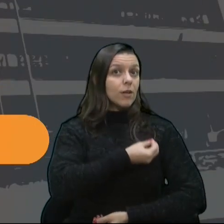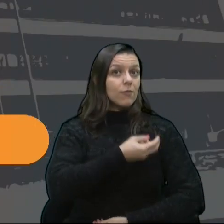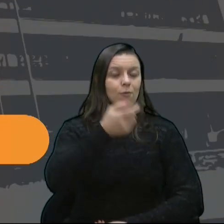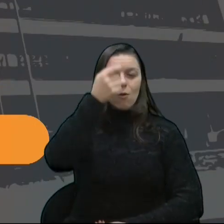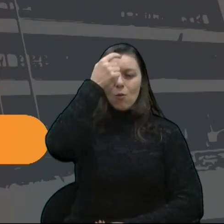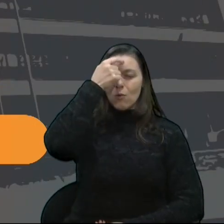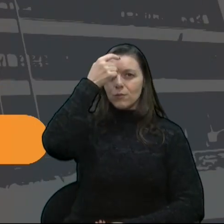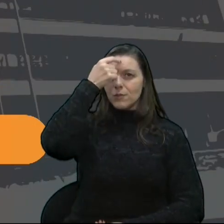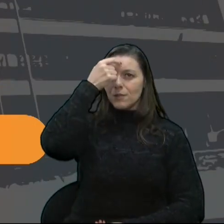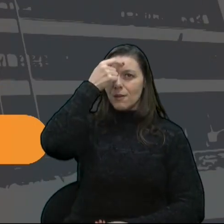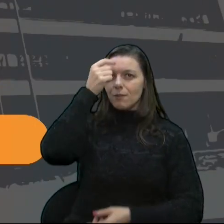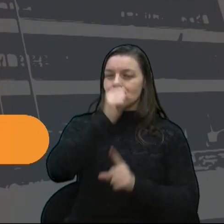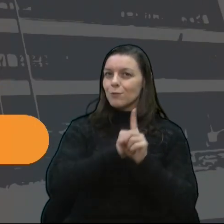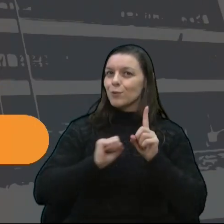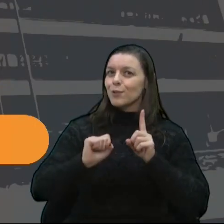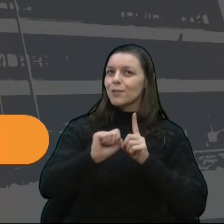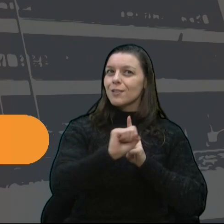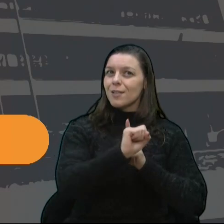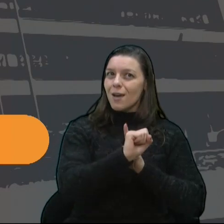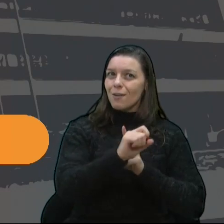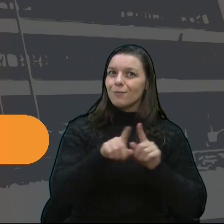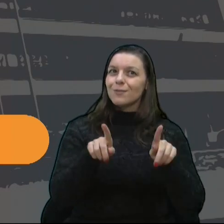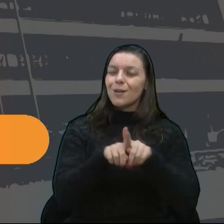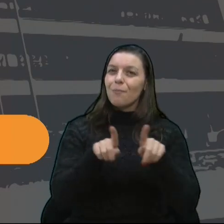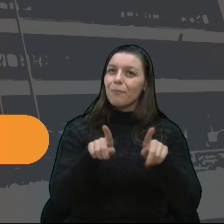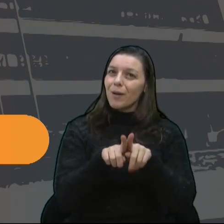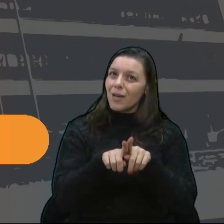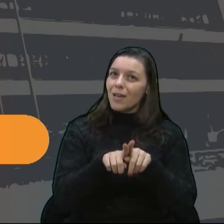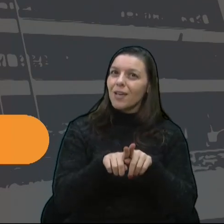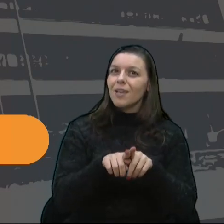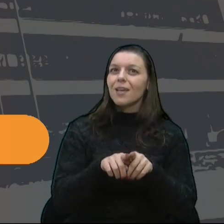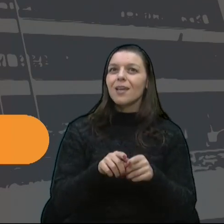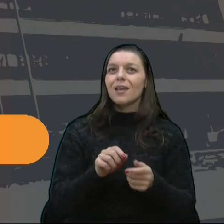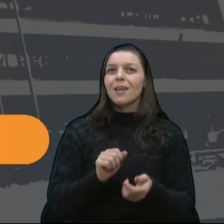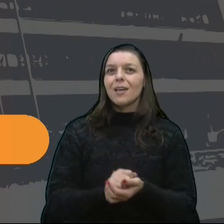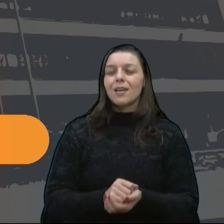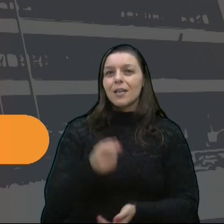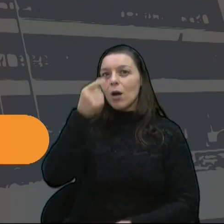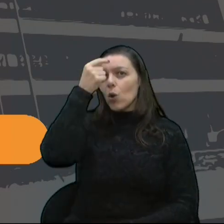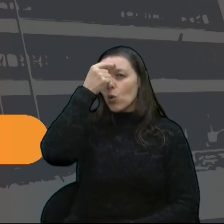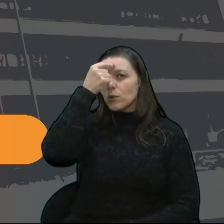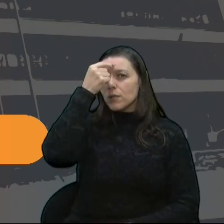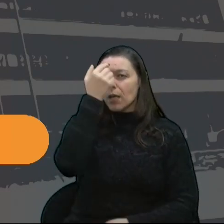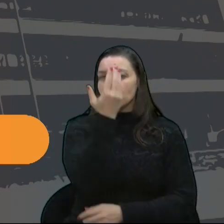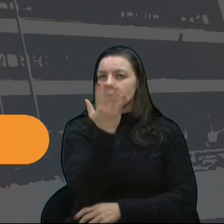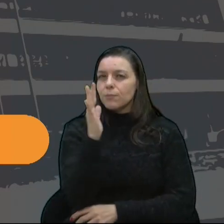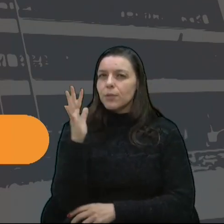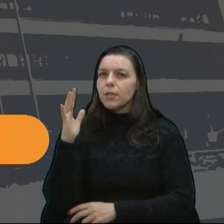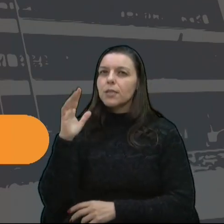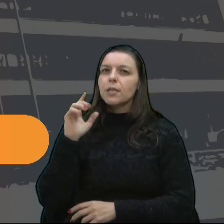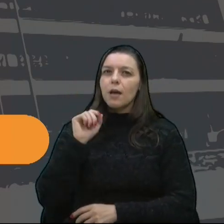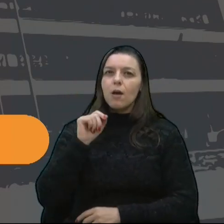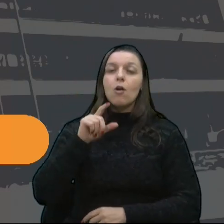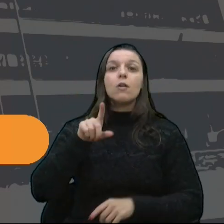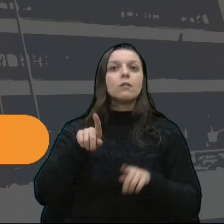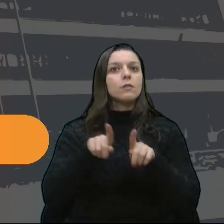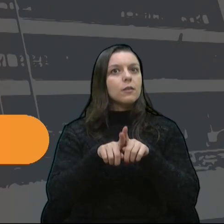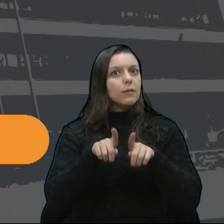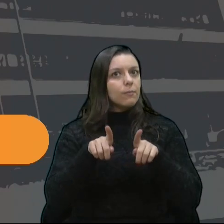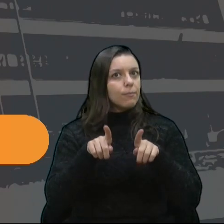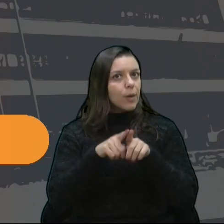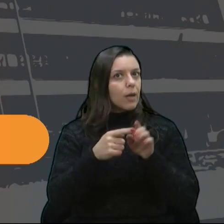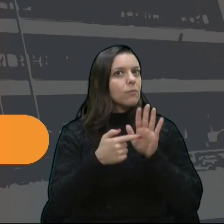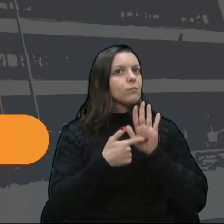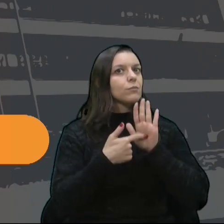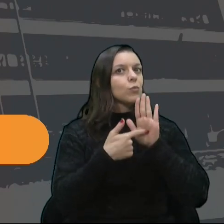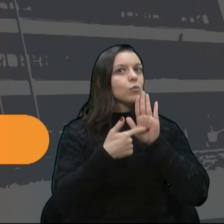consciência social. Aí entra a Tássia também com o negócio dela. Na consciência ambiental, que está cada vez mais